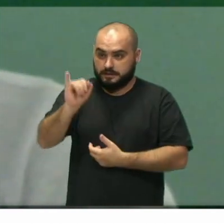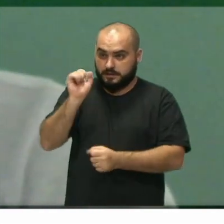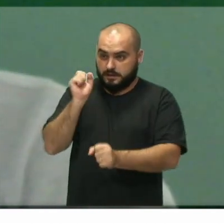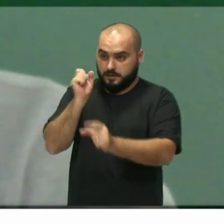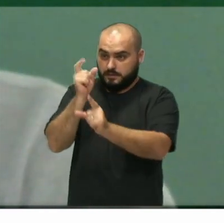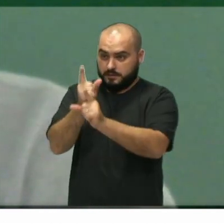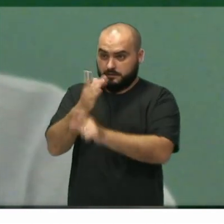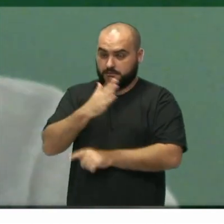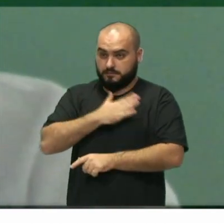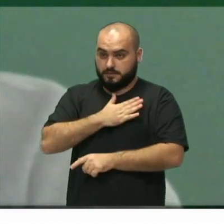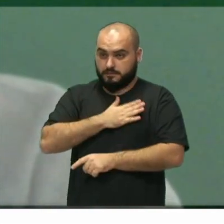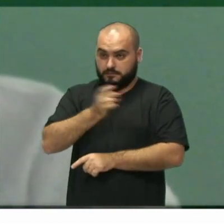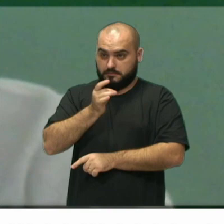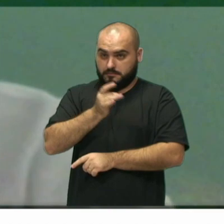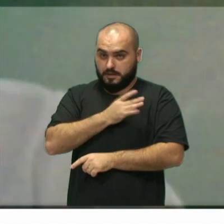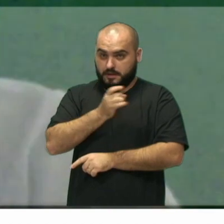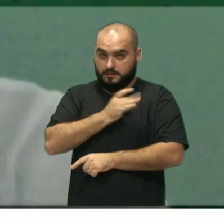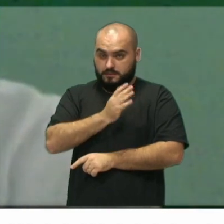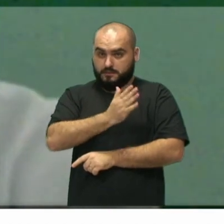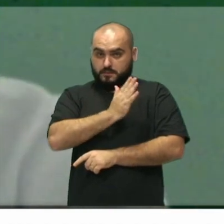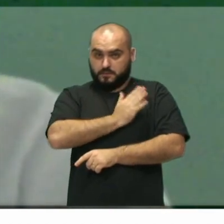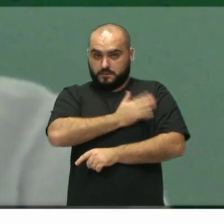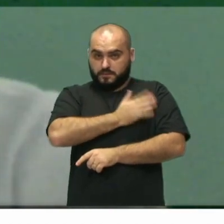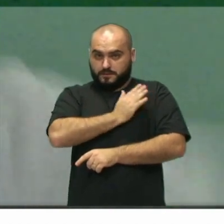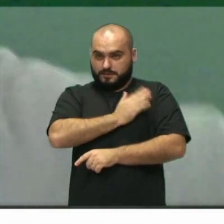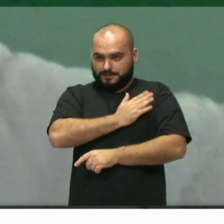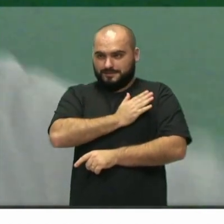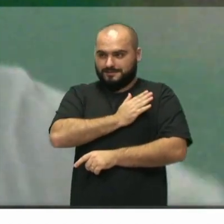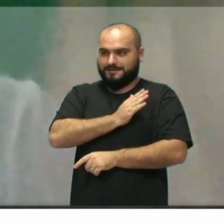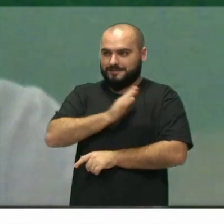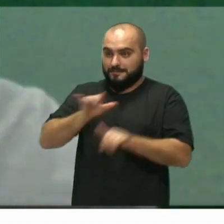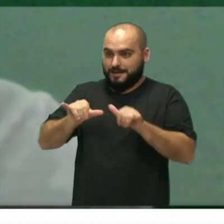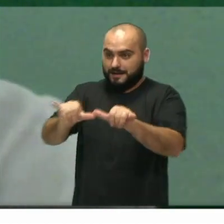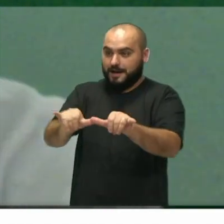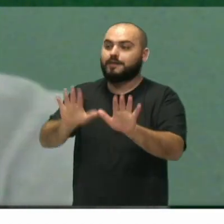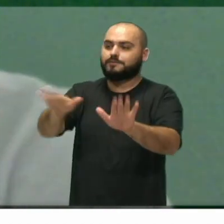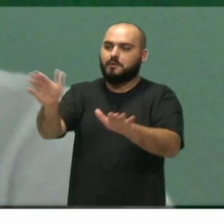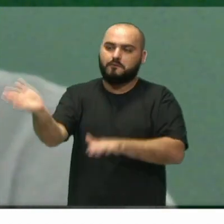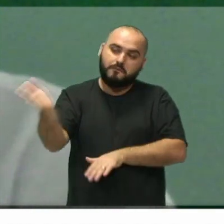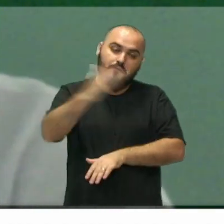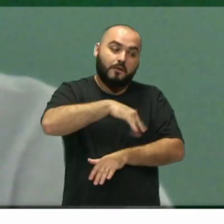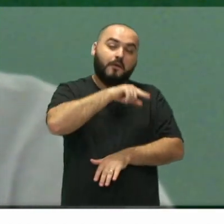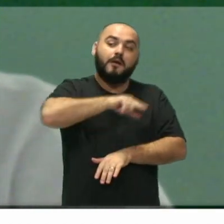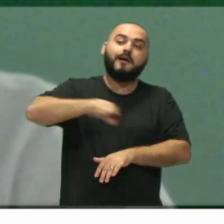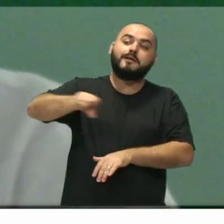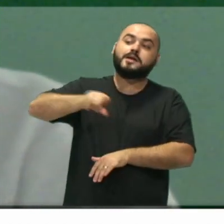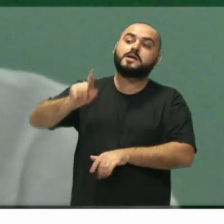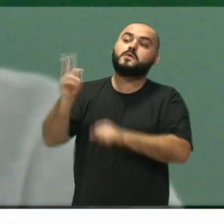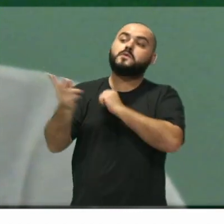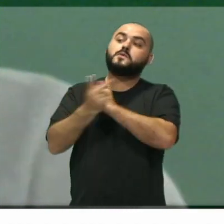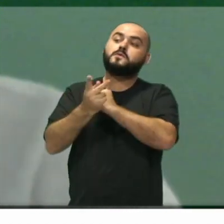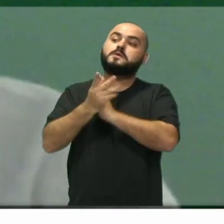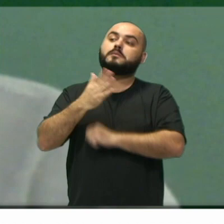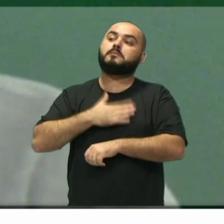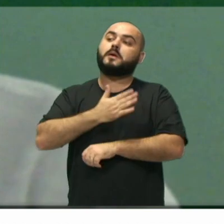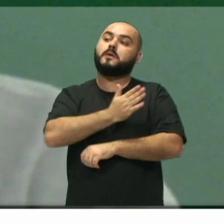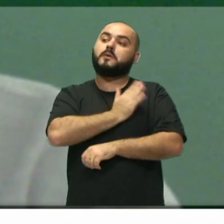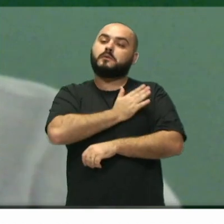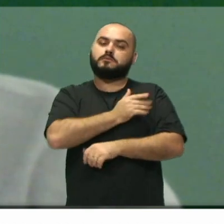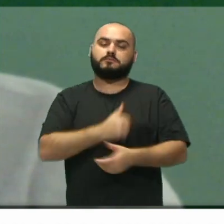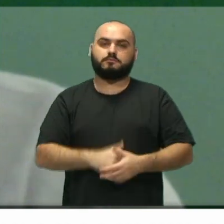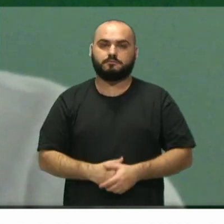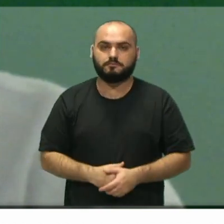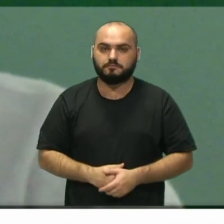no supermercado, eu vou lá, abraço, apresento para a família, esse aqui é o cara que cuida do meu coração. Pergunta se alguém